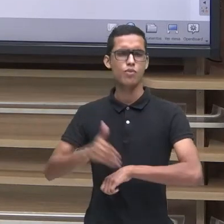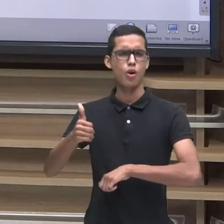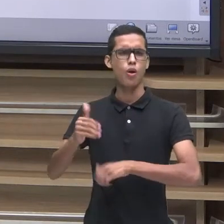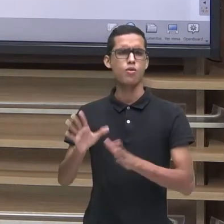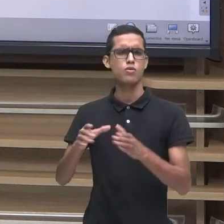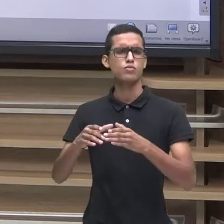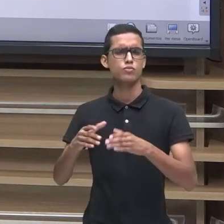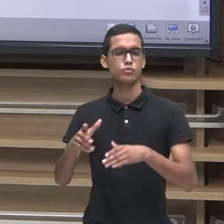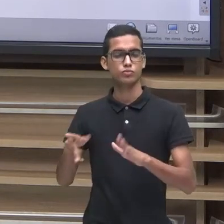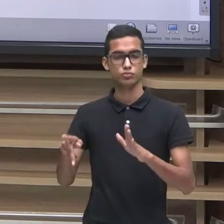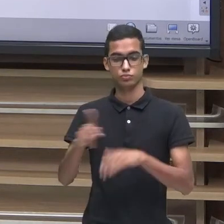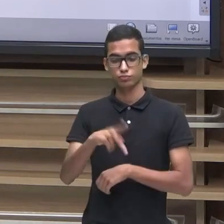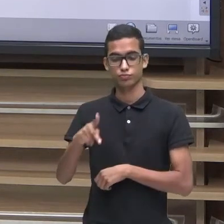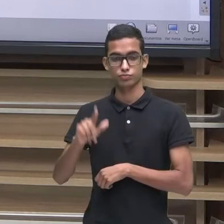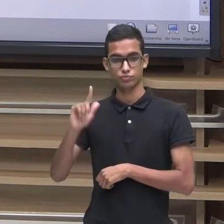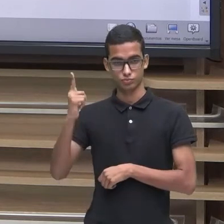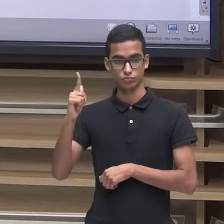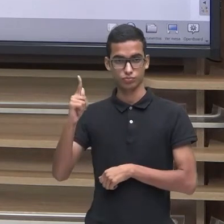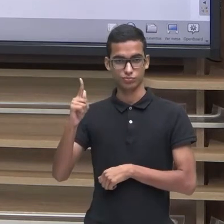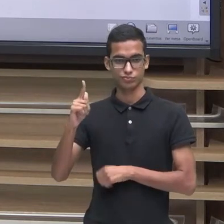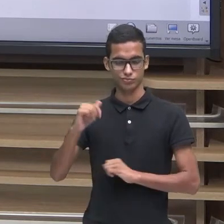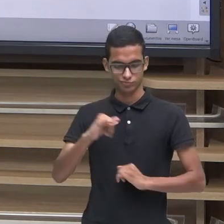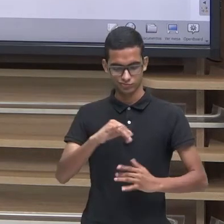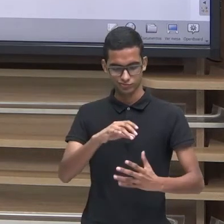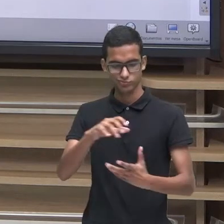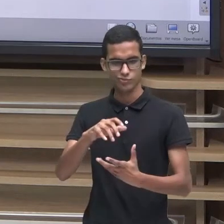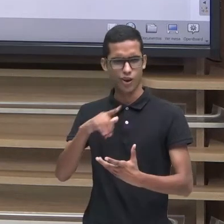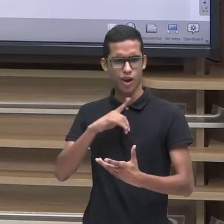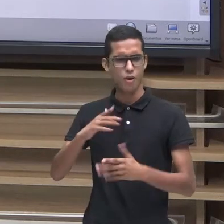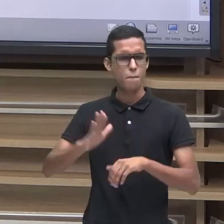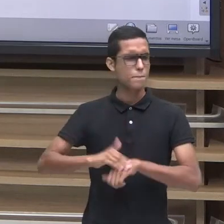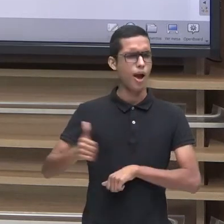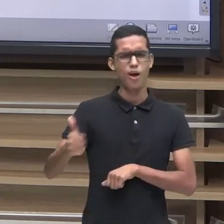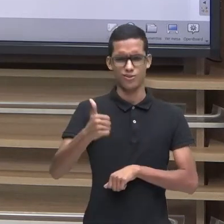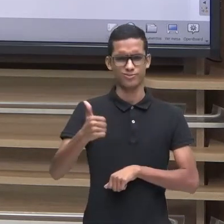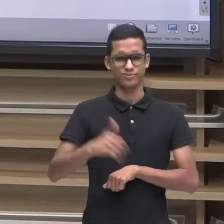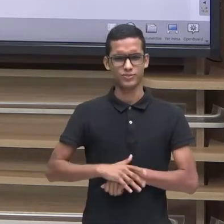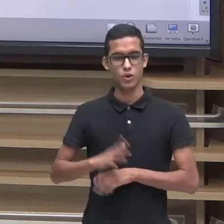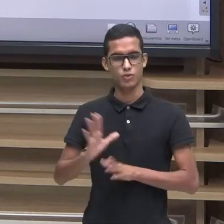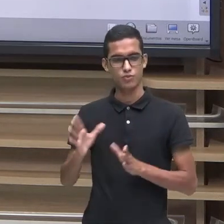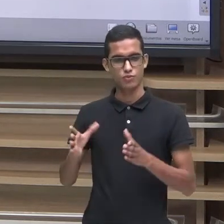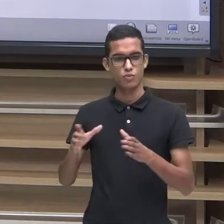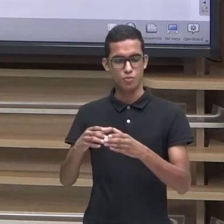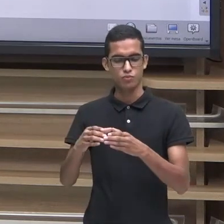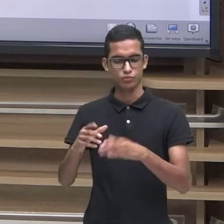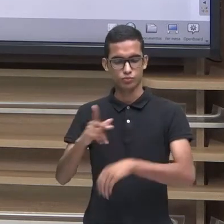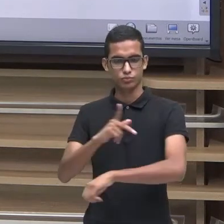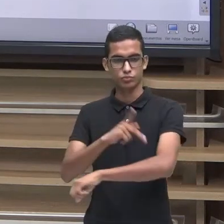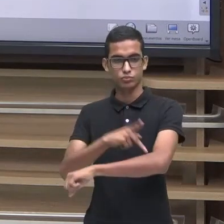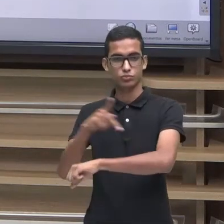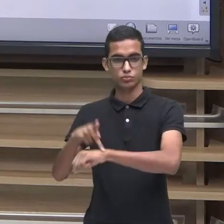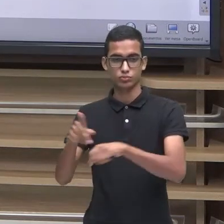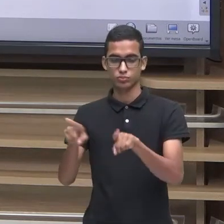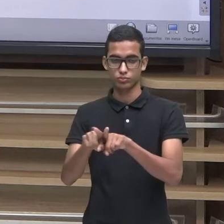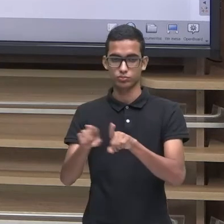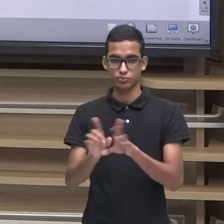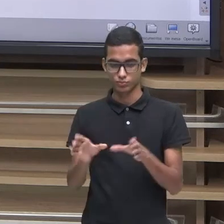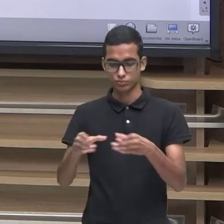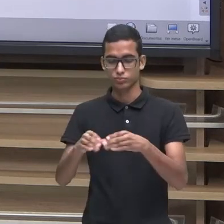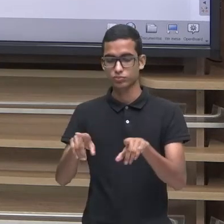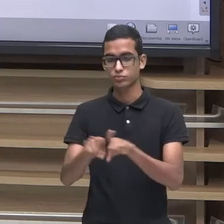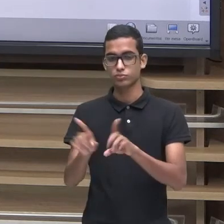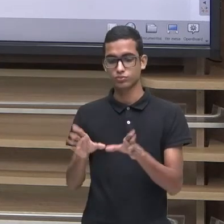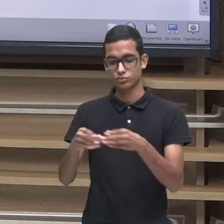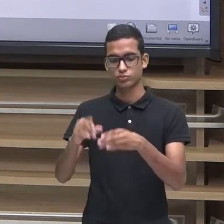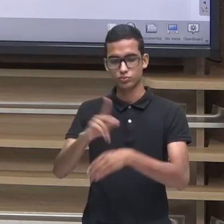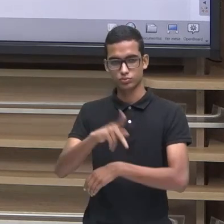do mundo, né? Nossos professores de geografia do Centro de Mídias estão acompanhando vocês aí, assim como a nossa equipe